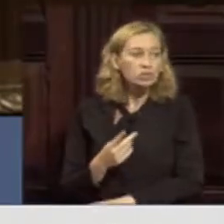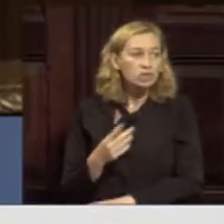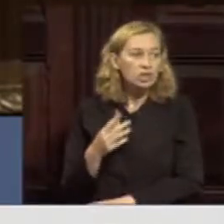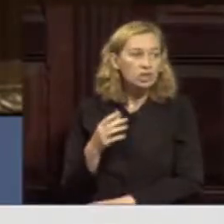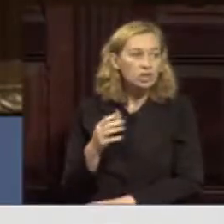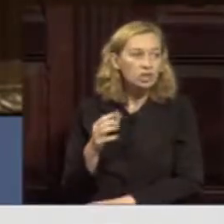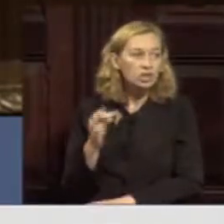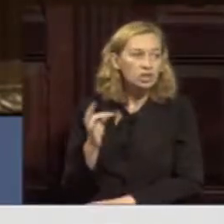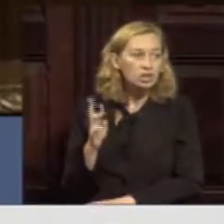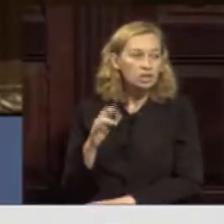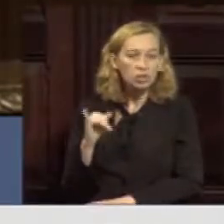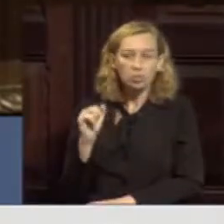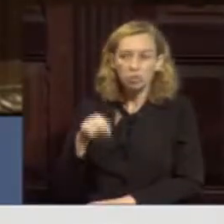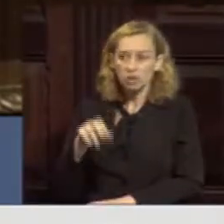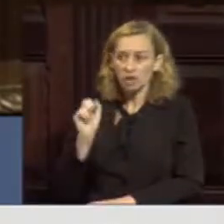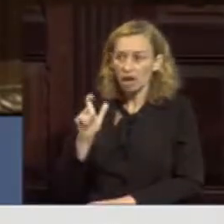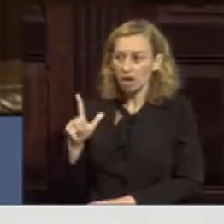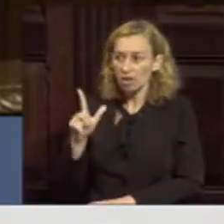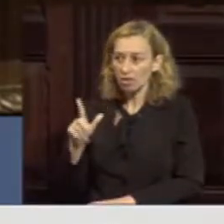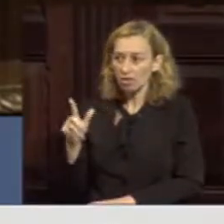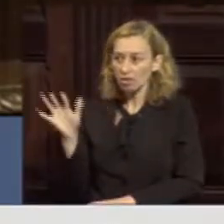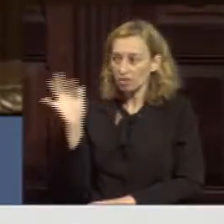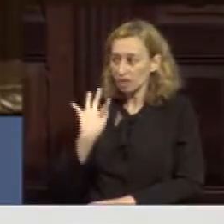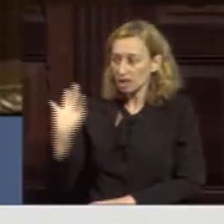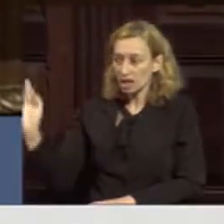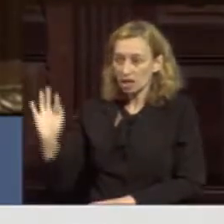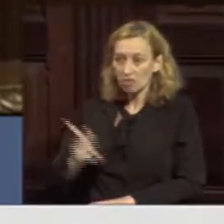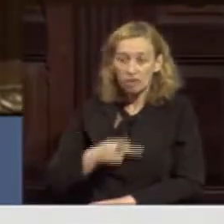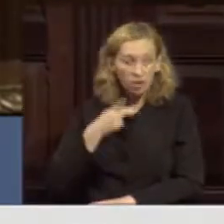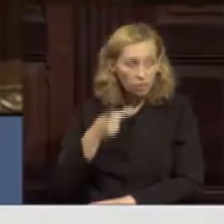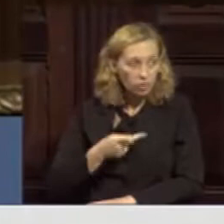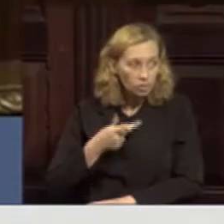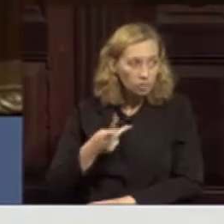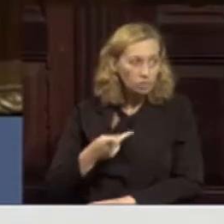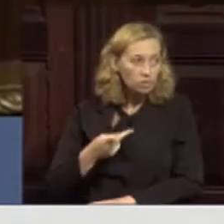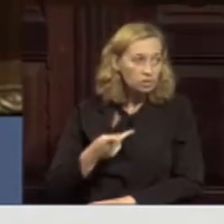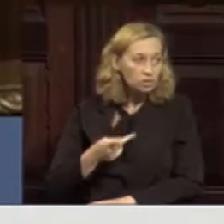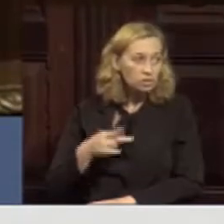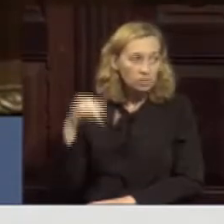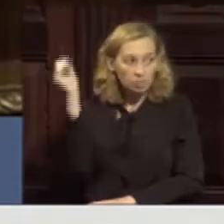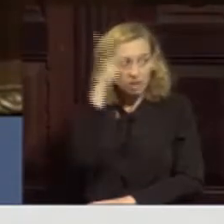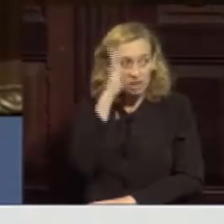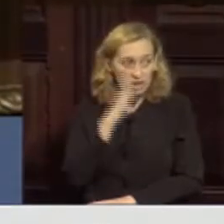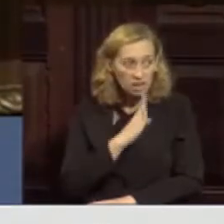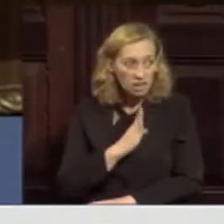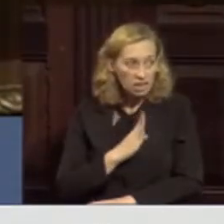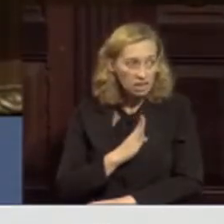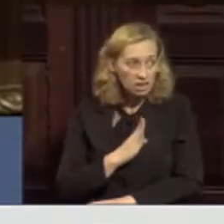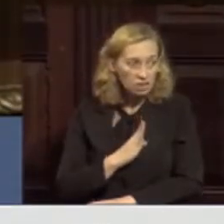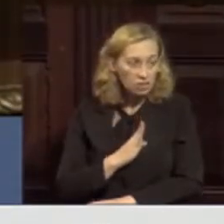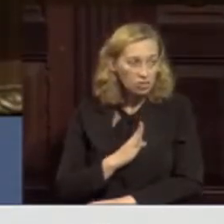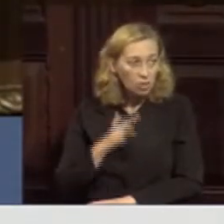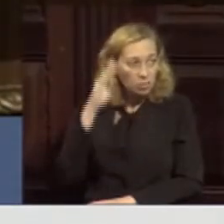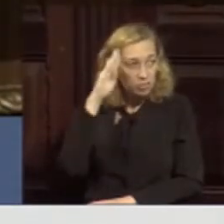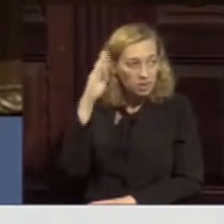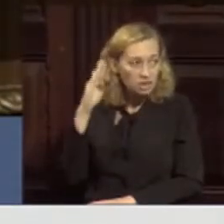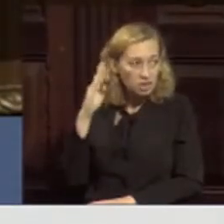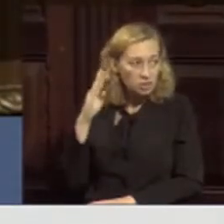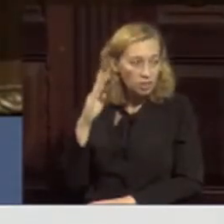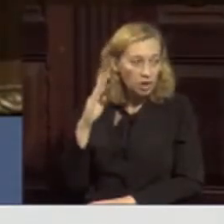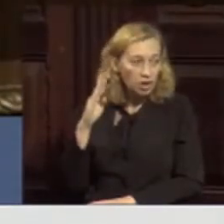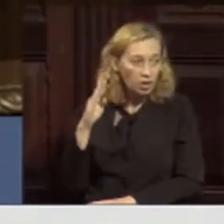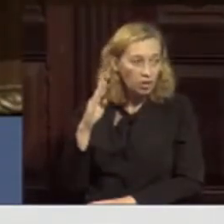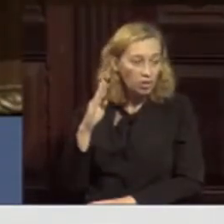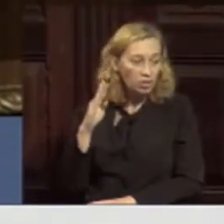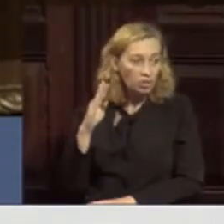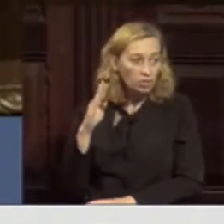invés de zelar e ser o guardião da Constituição brasileira, ele mesmo é o seu principal violador. Por